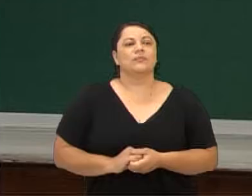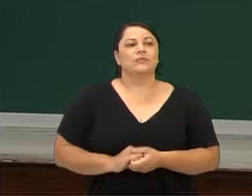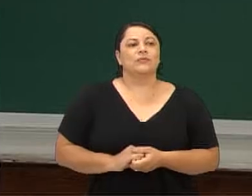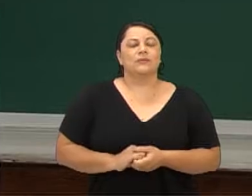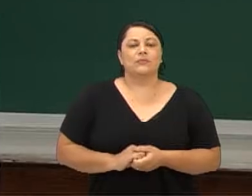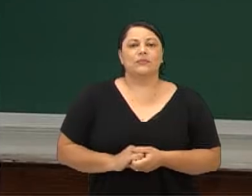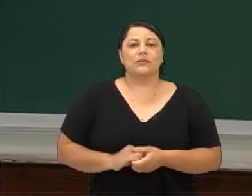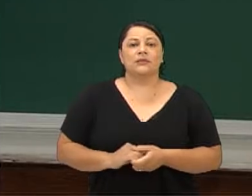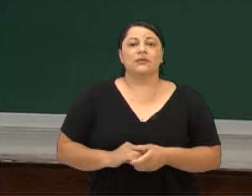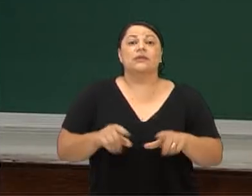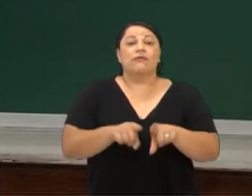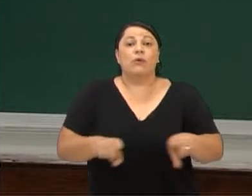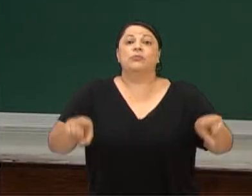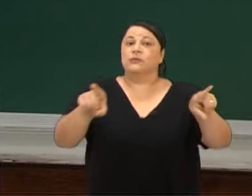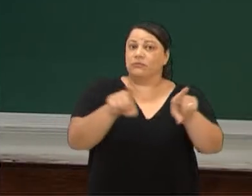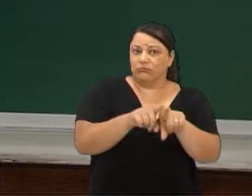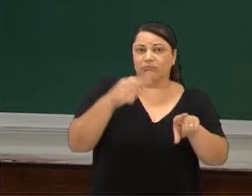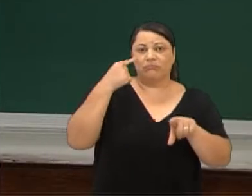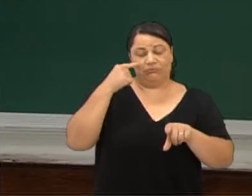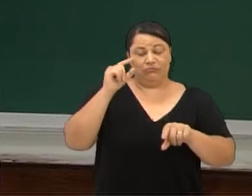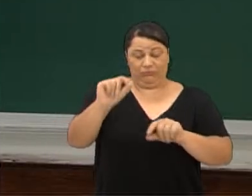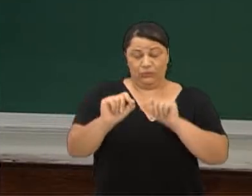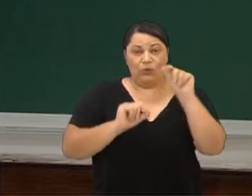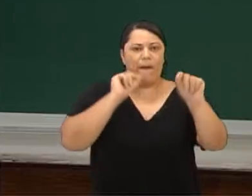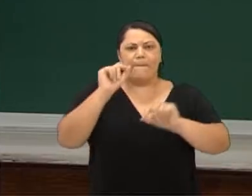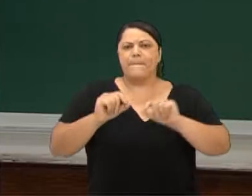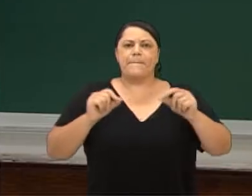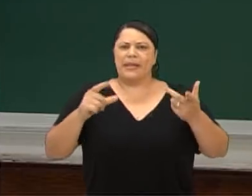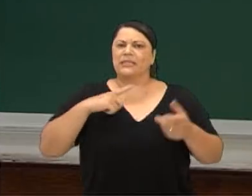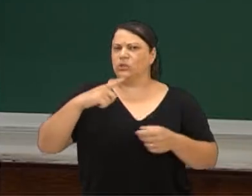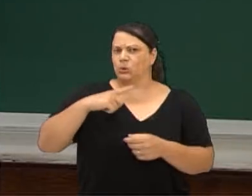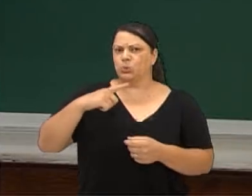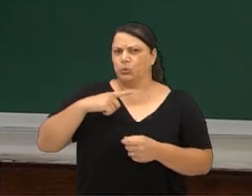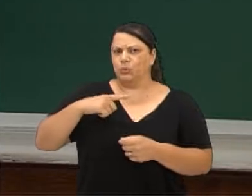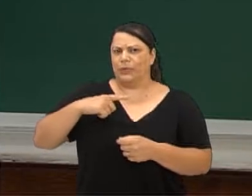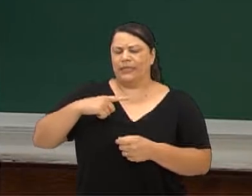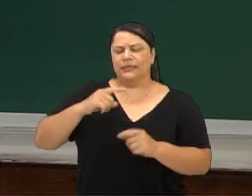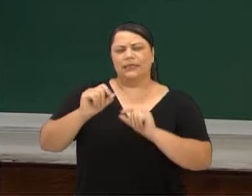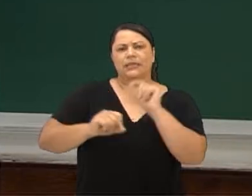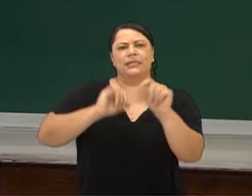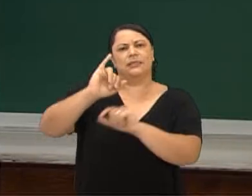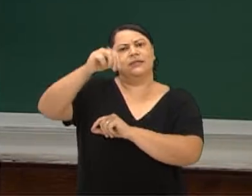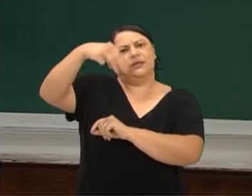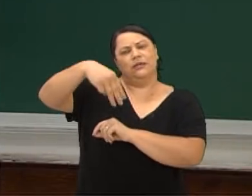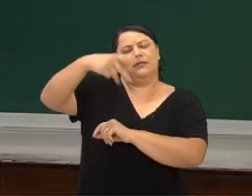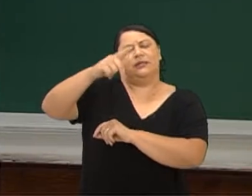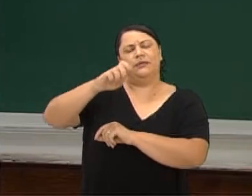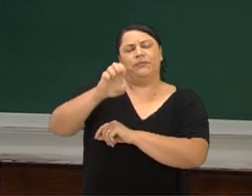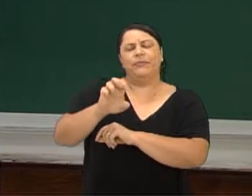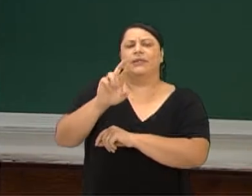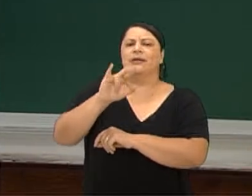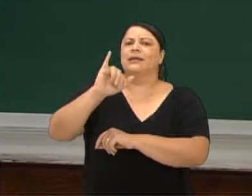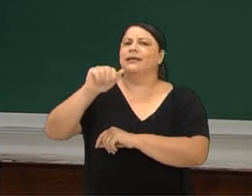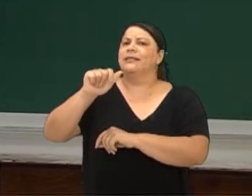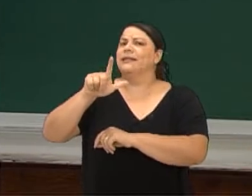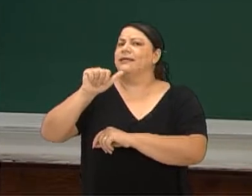vamos retomar um pouco aqui. Então, para que tivesse o imperialismo, ocorreu um fato histórico,